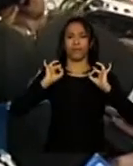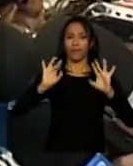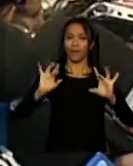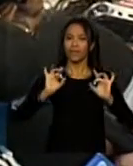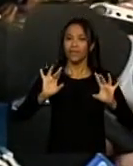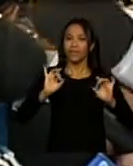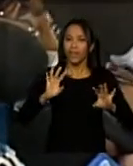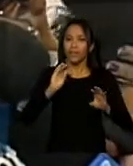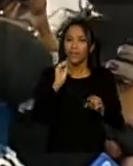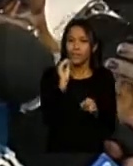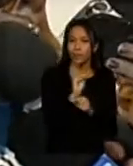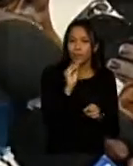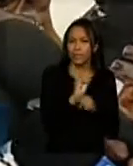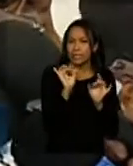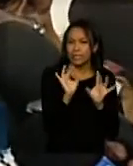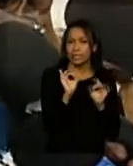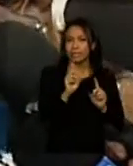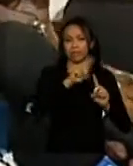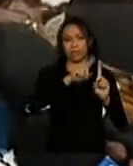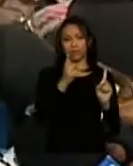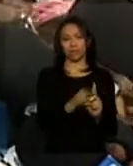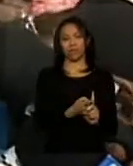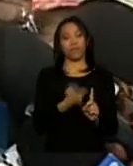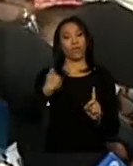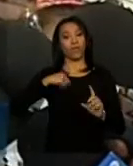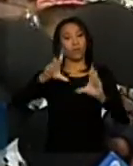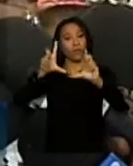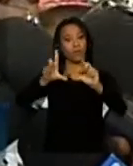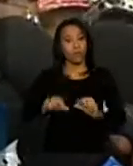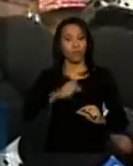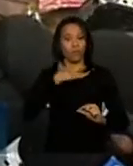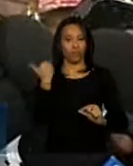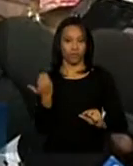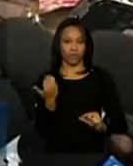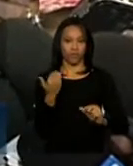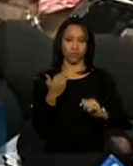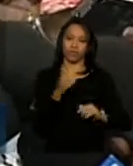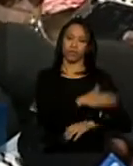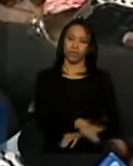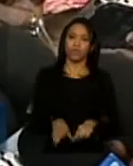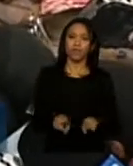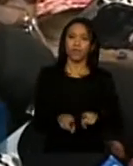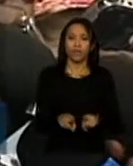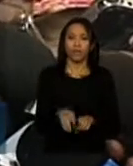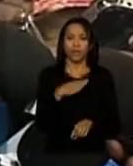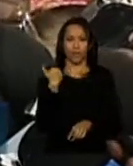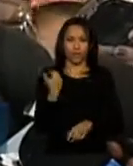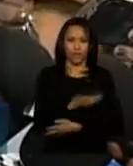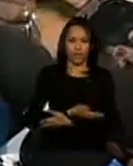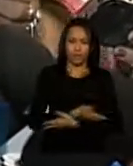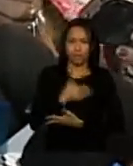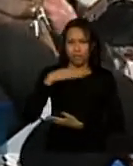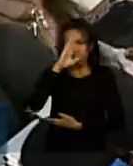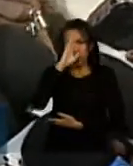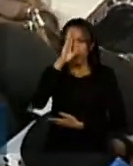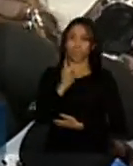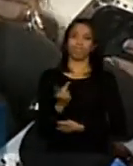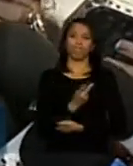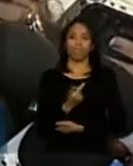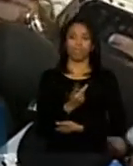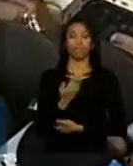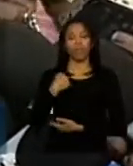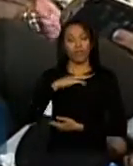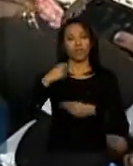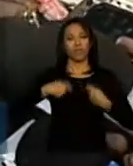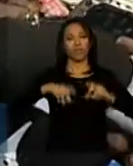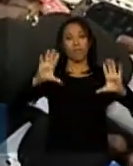do pré-natal. Para reduzirmos ainda mais a mortalidade infantil e a mortalidade da infância, sobretudo a mortalidade infantil, nós vamos